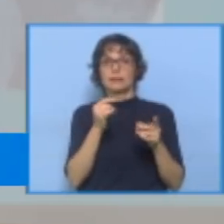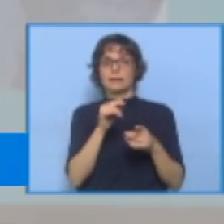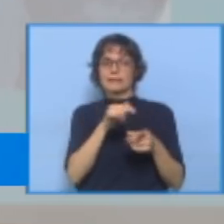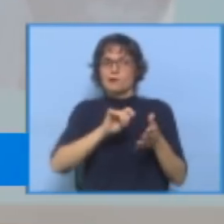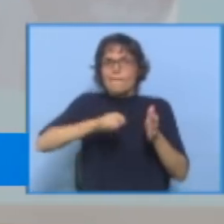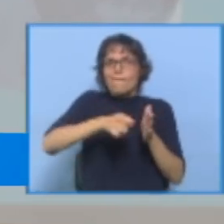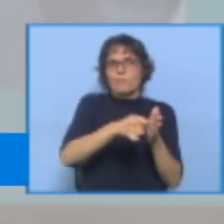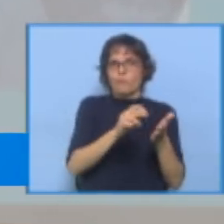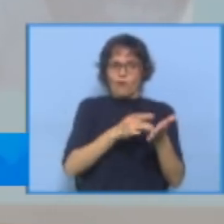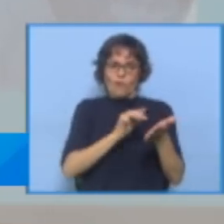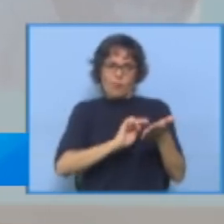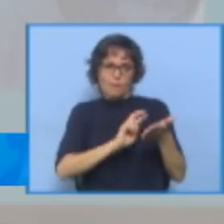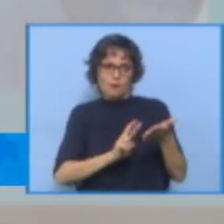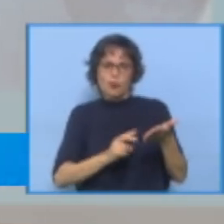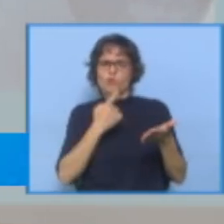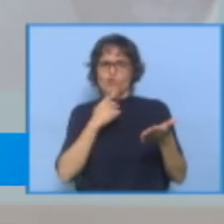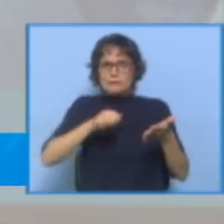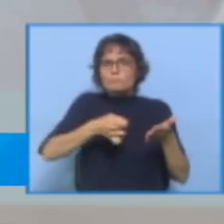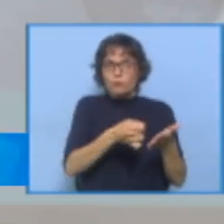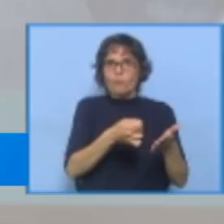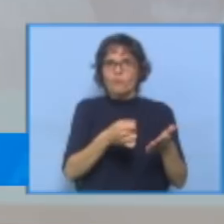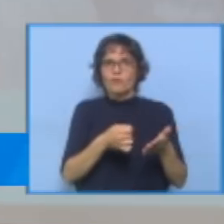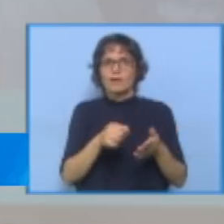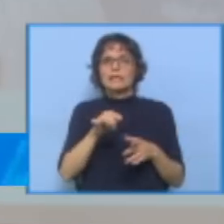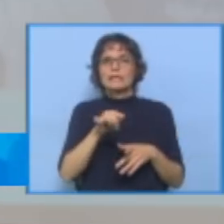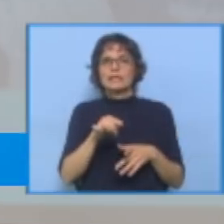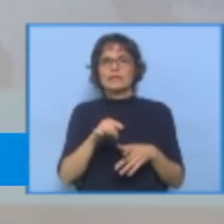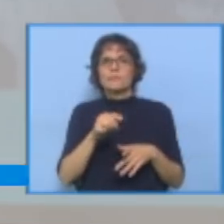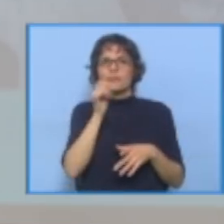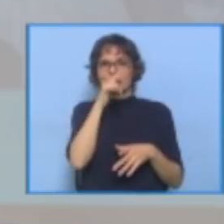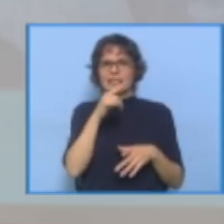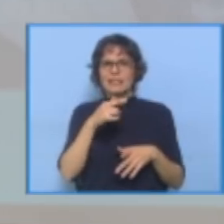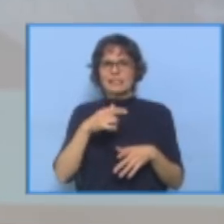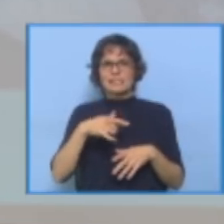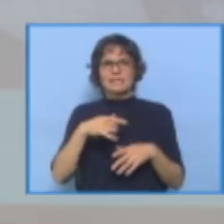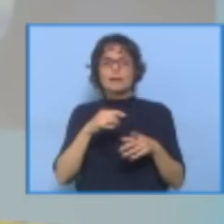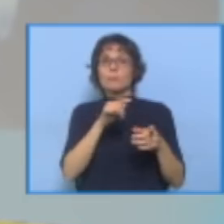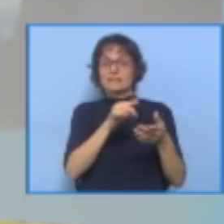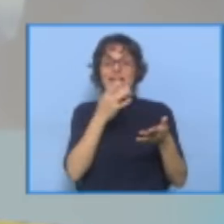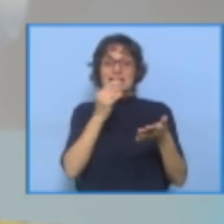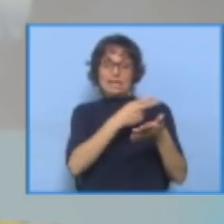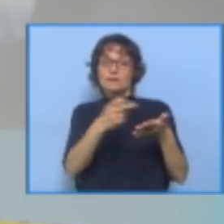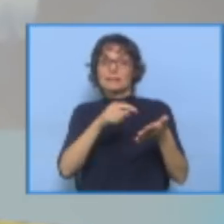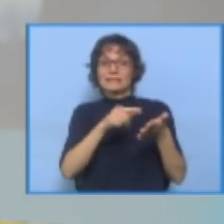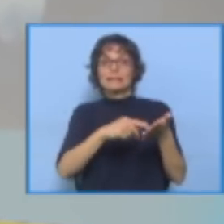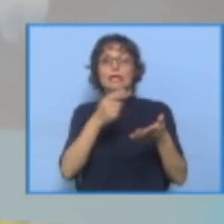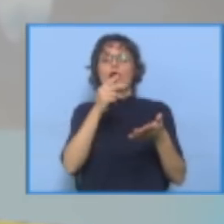provocação existencial muito concreta, mas quem esteja disposto... Um livro que não deixa dormir, é a expressão.